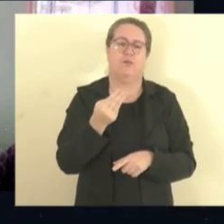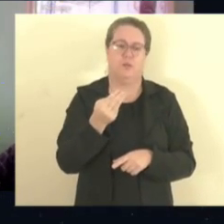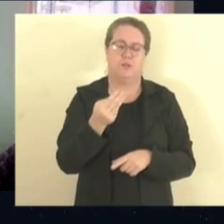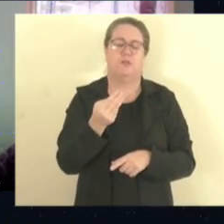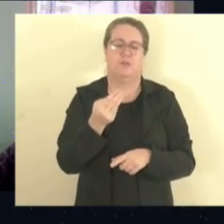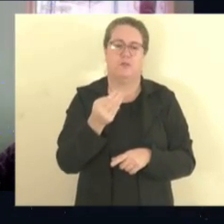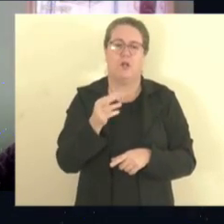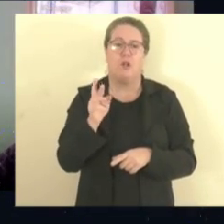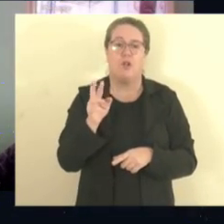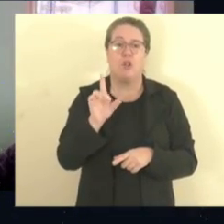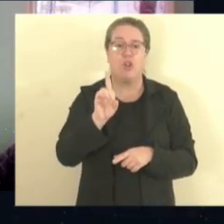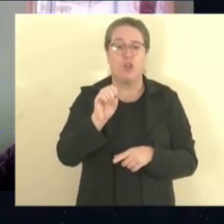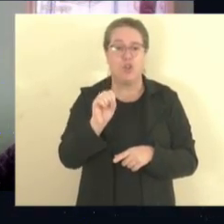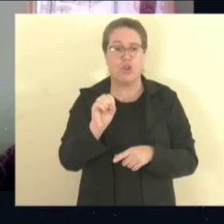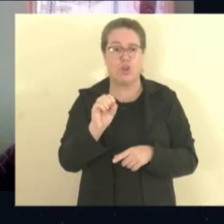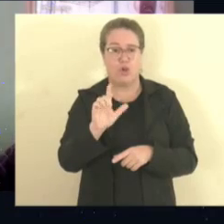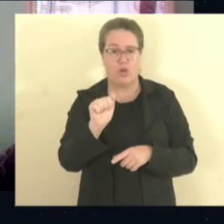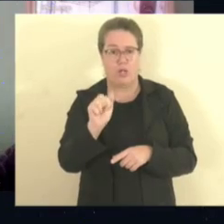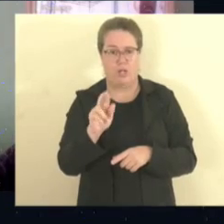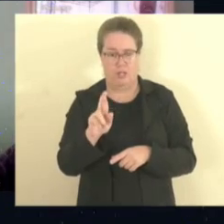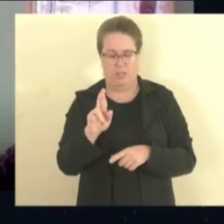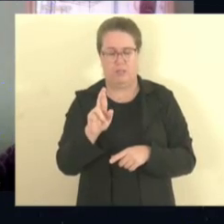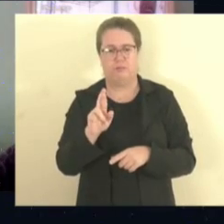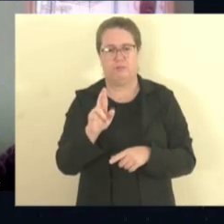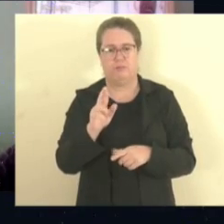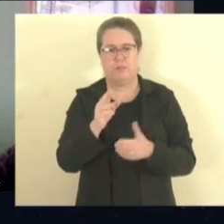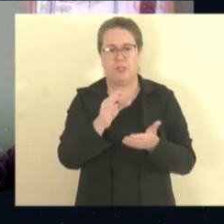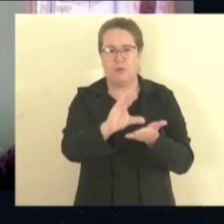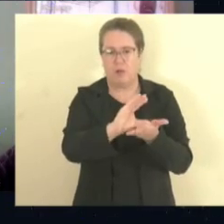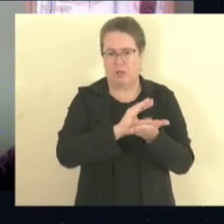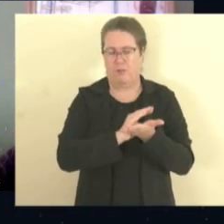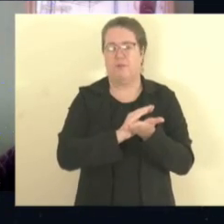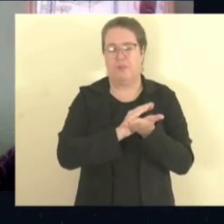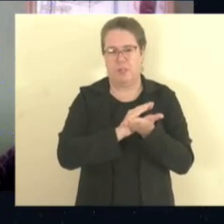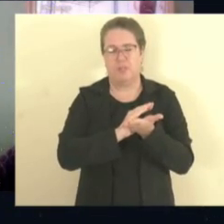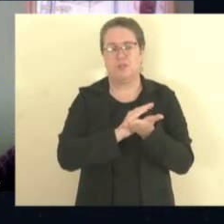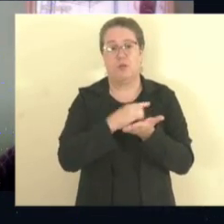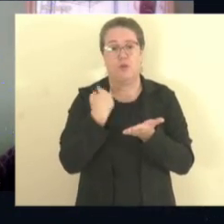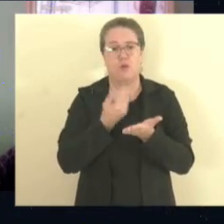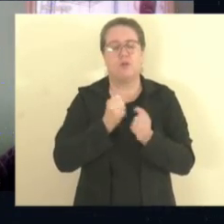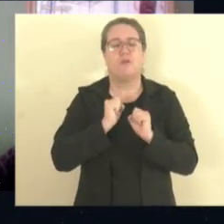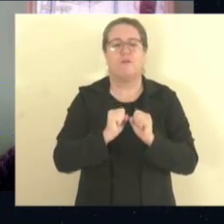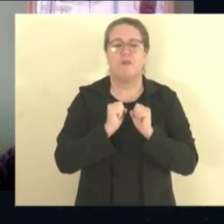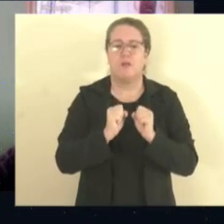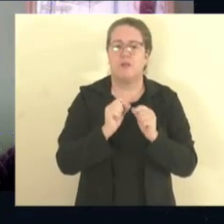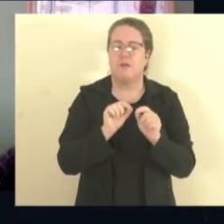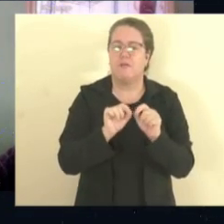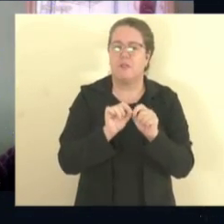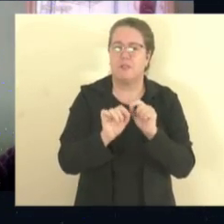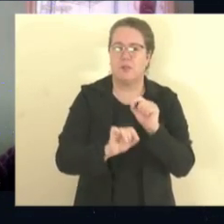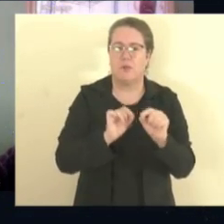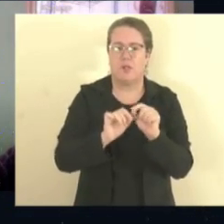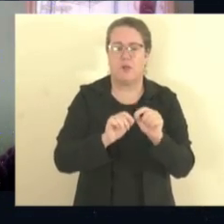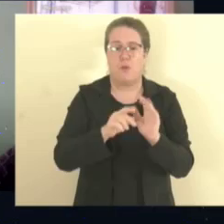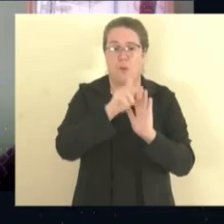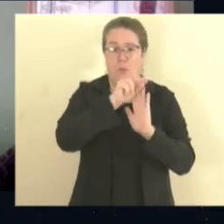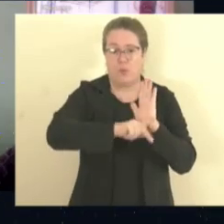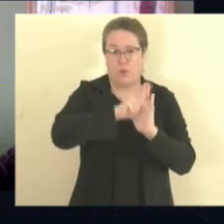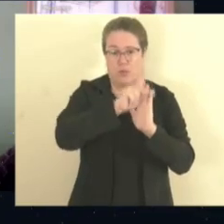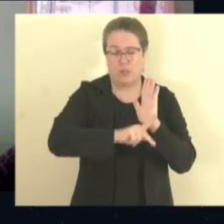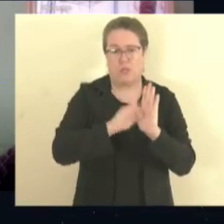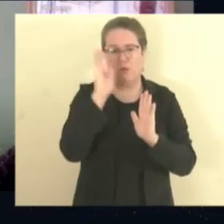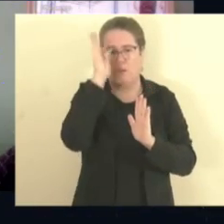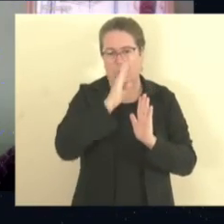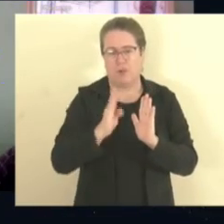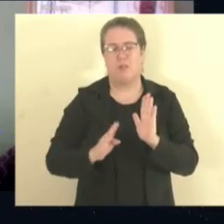US$162.400.000. Esse empréstimo é para que nós possamos fazer a implantação do Programa Brasileiro de Gestão de